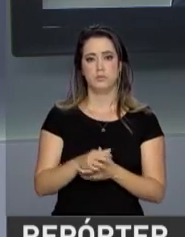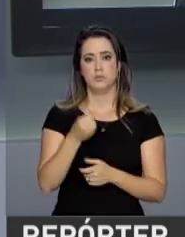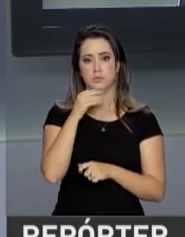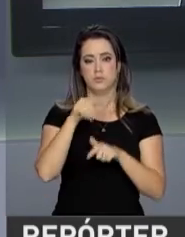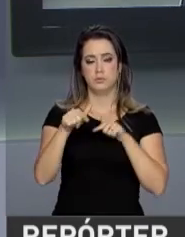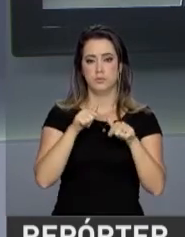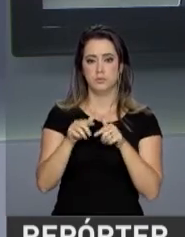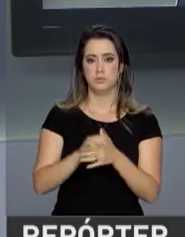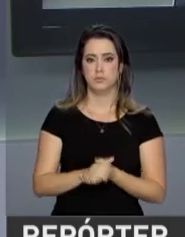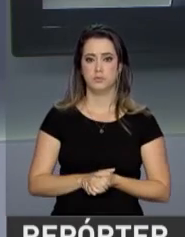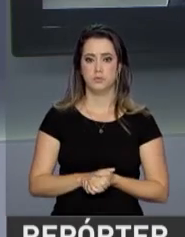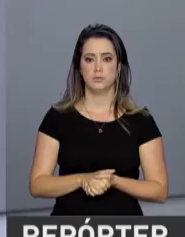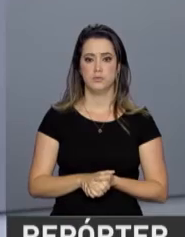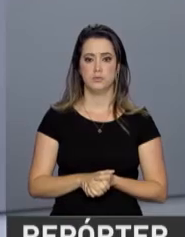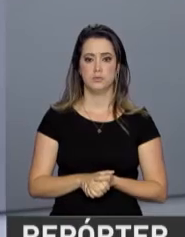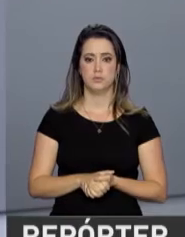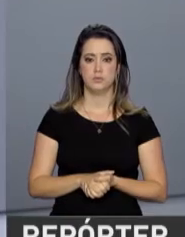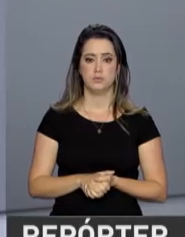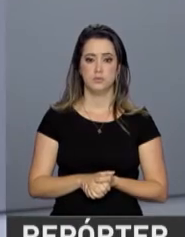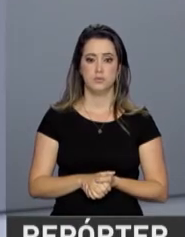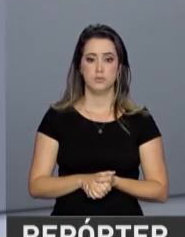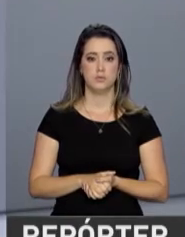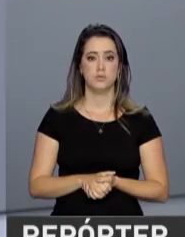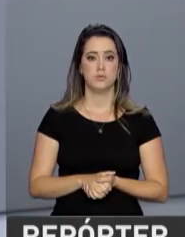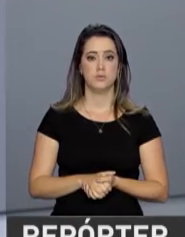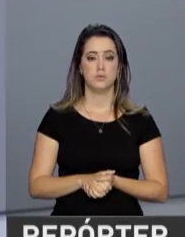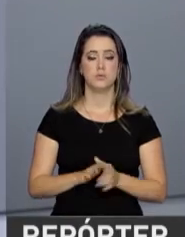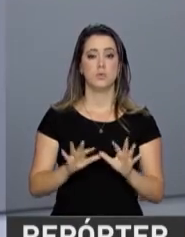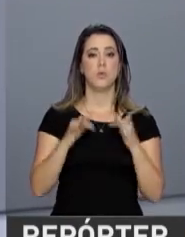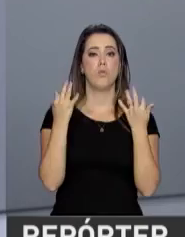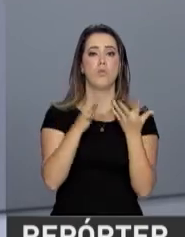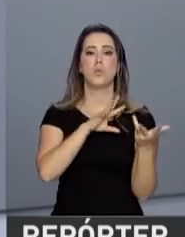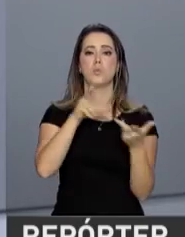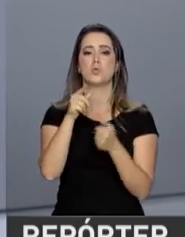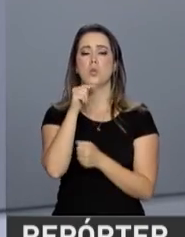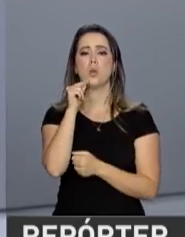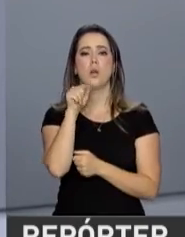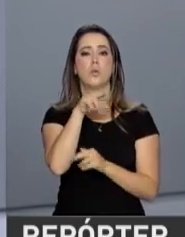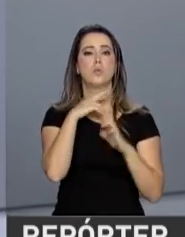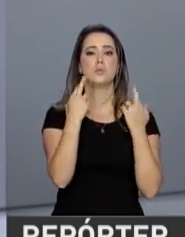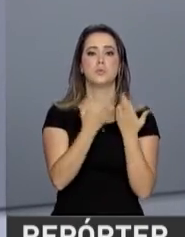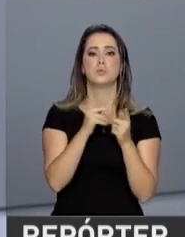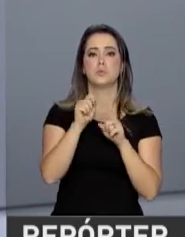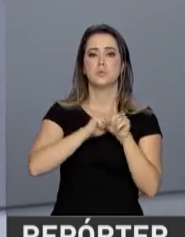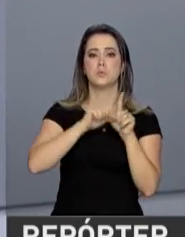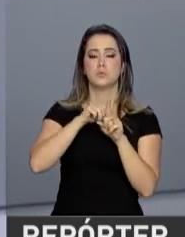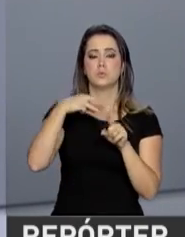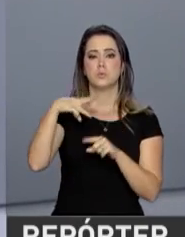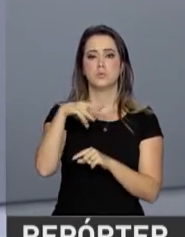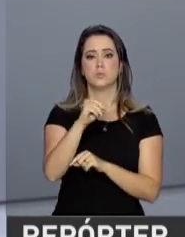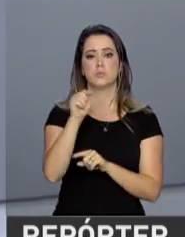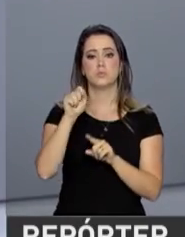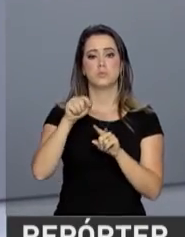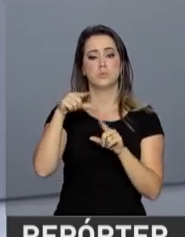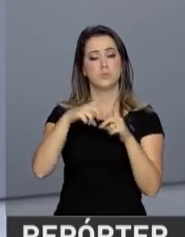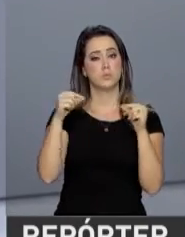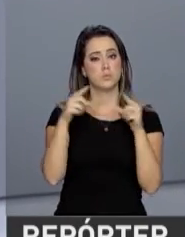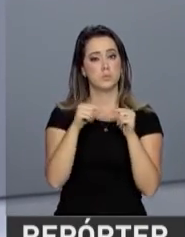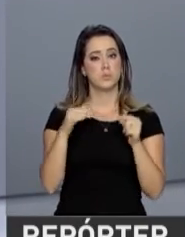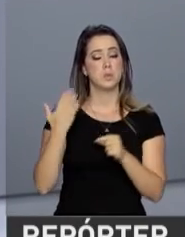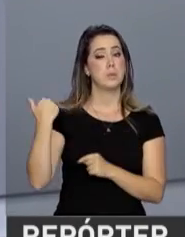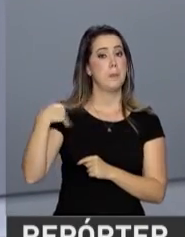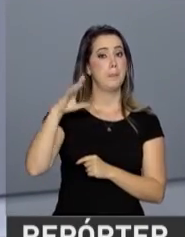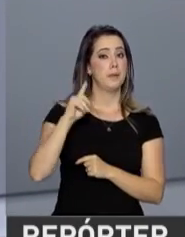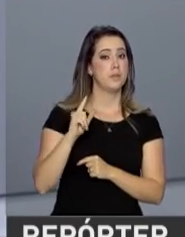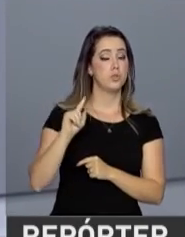bom trabalho pra você o fórum mundial da água reuniu no mês de março aqui em brasília mais de 100